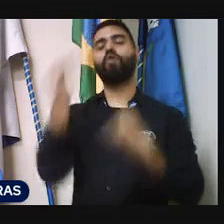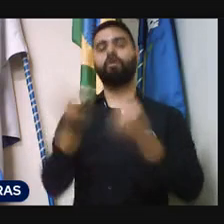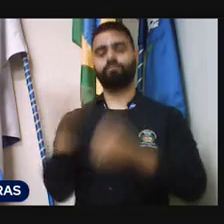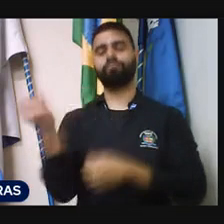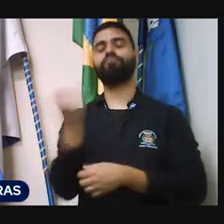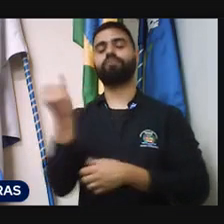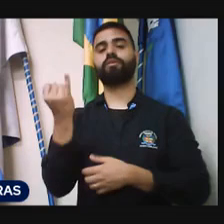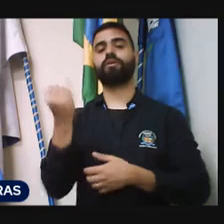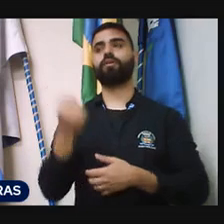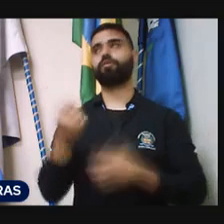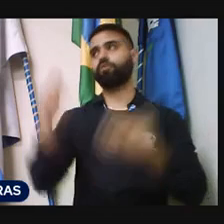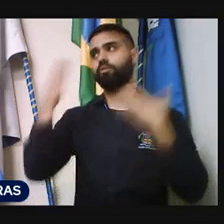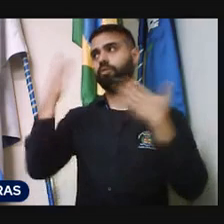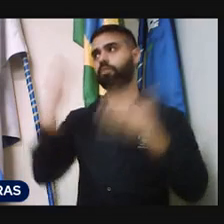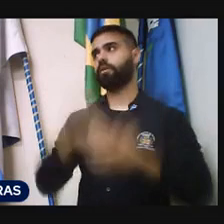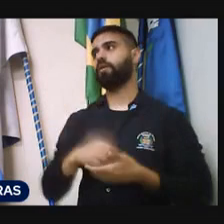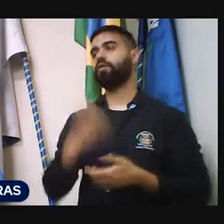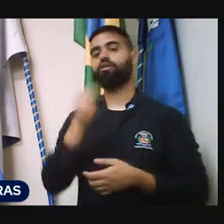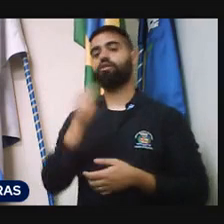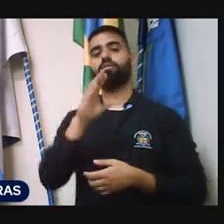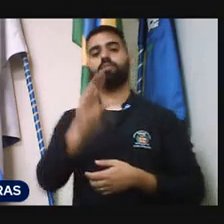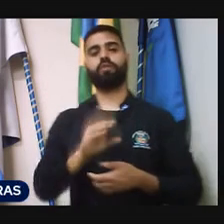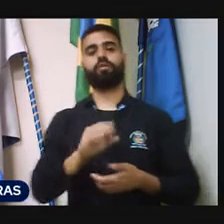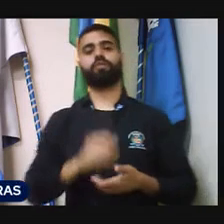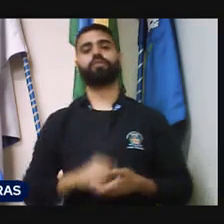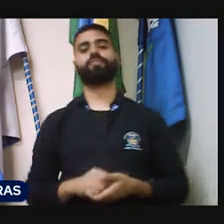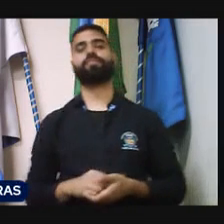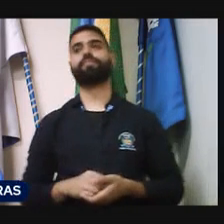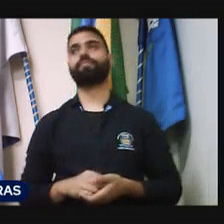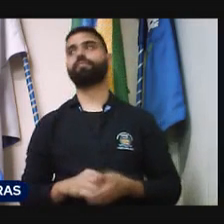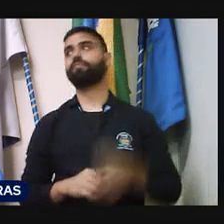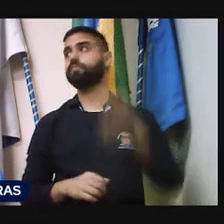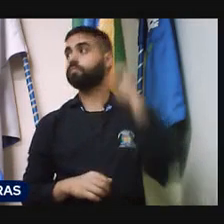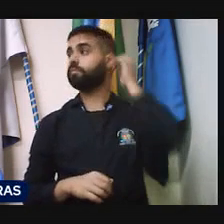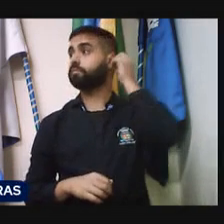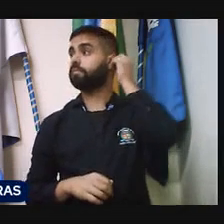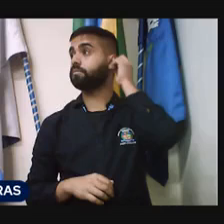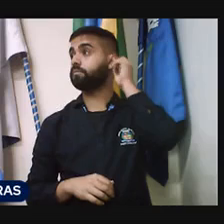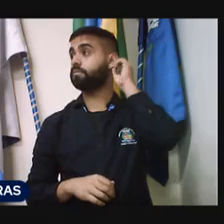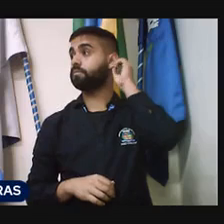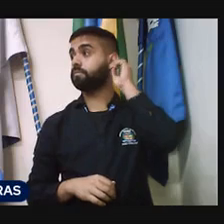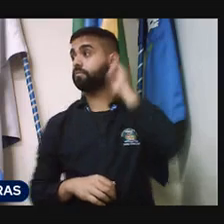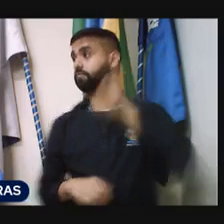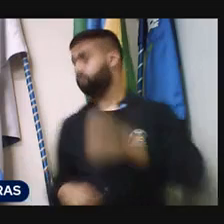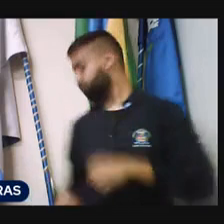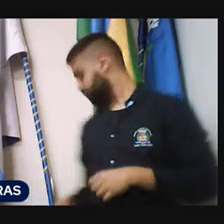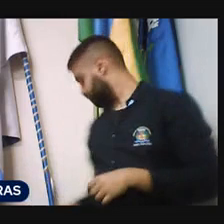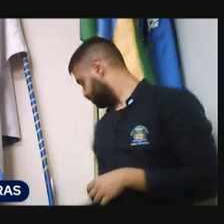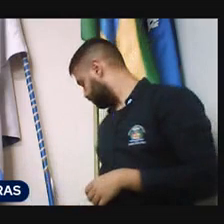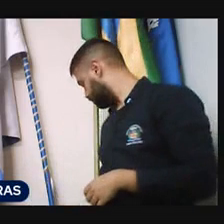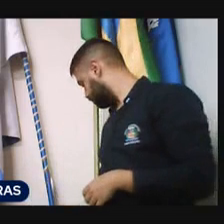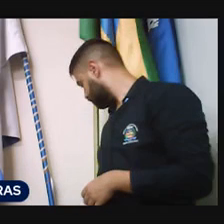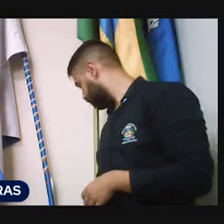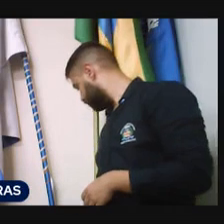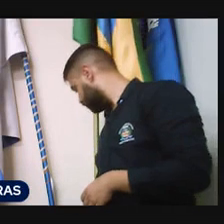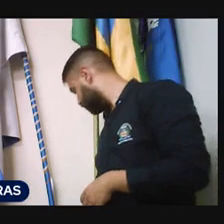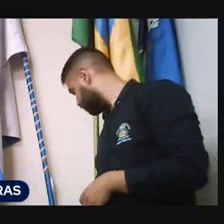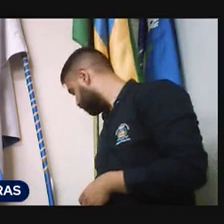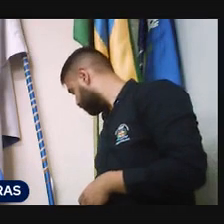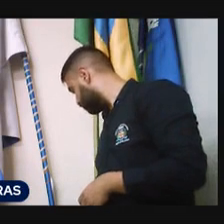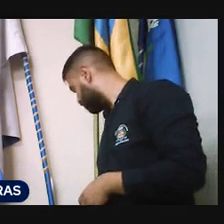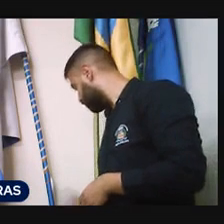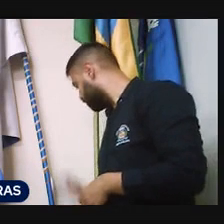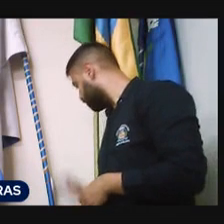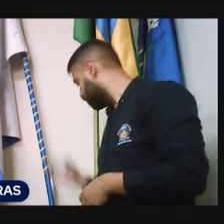importante para ele muito obrigado boa noite pode contar com esse com esse Vereador aqui esse amigo do hospital San Magno é